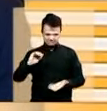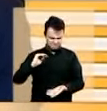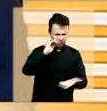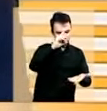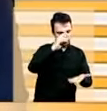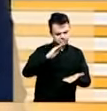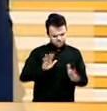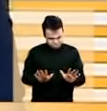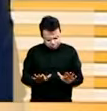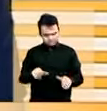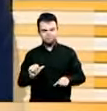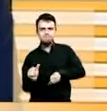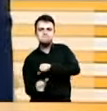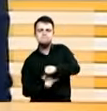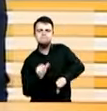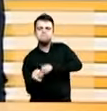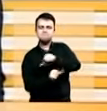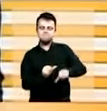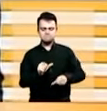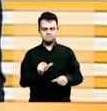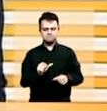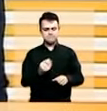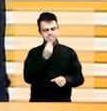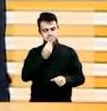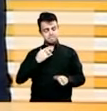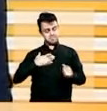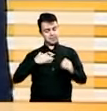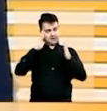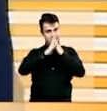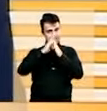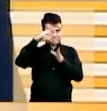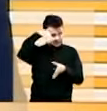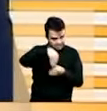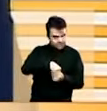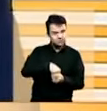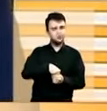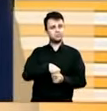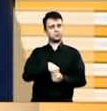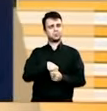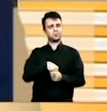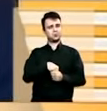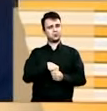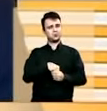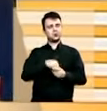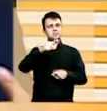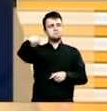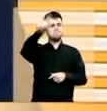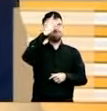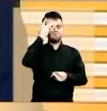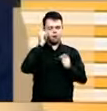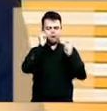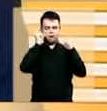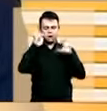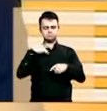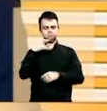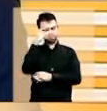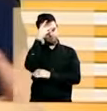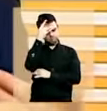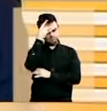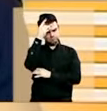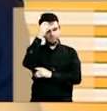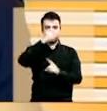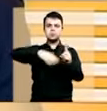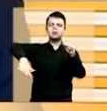isso não dentro das empresas e por que não isso dentro da minha casa? Então, se isso gera uma consciência em toda